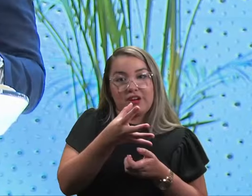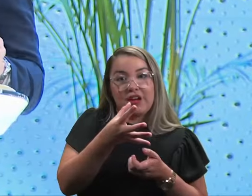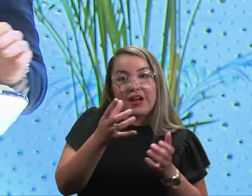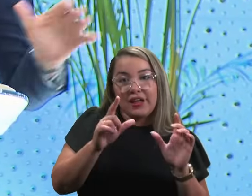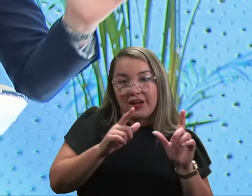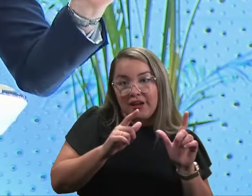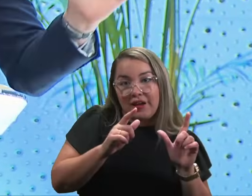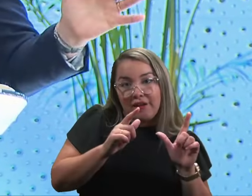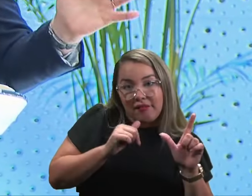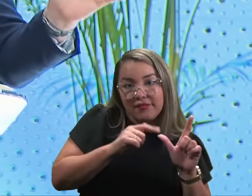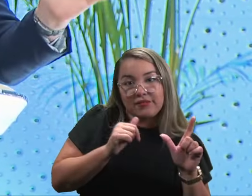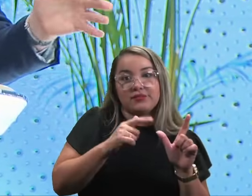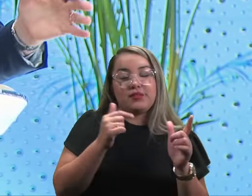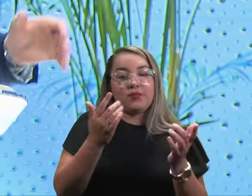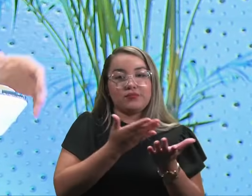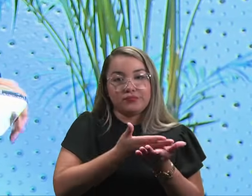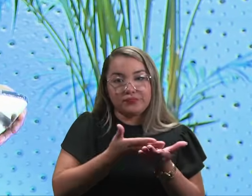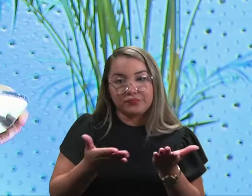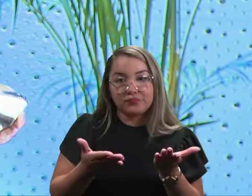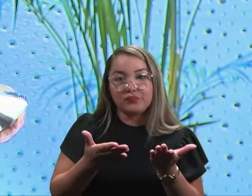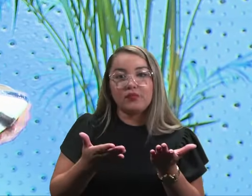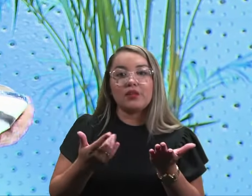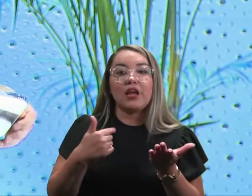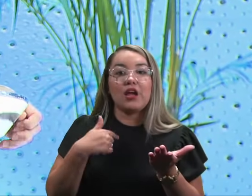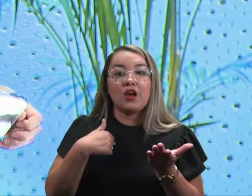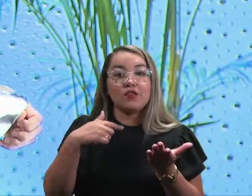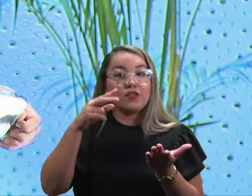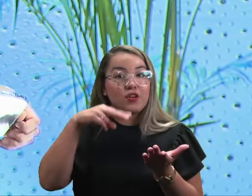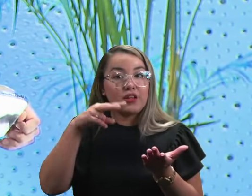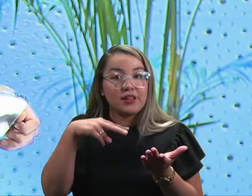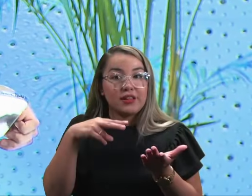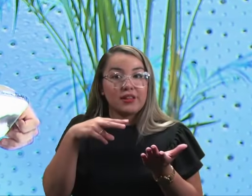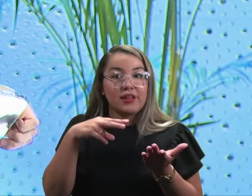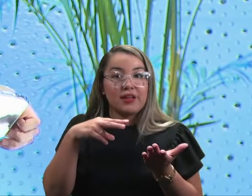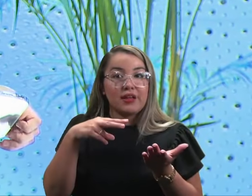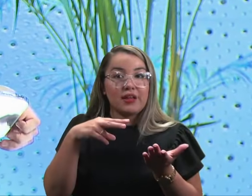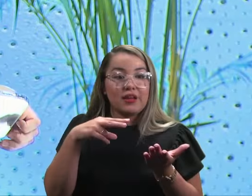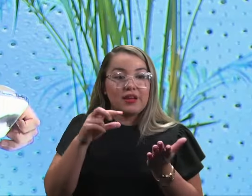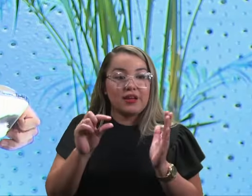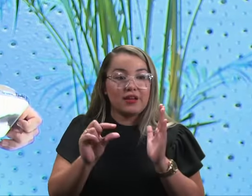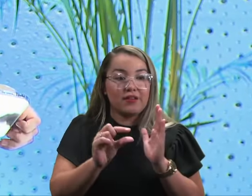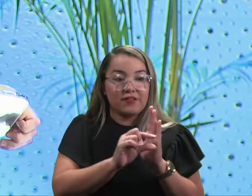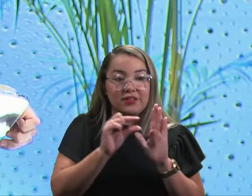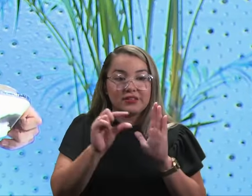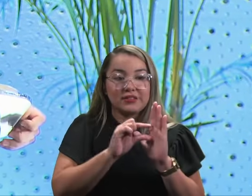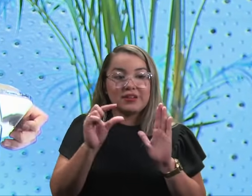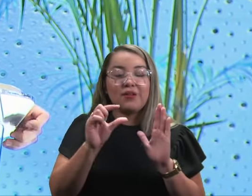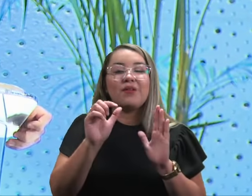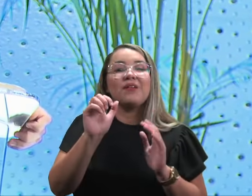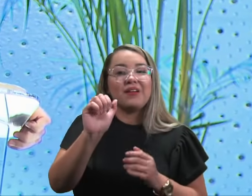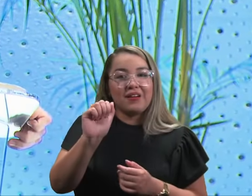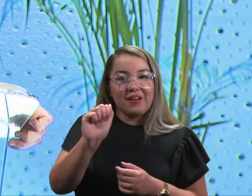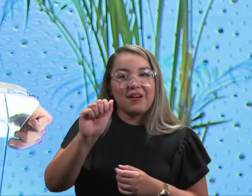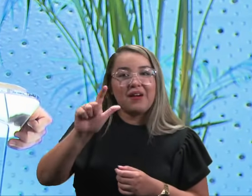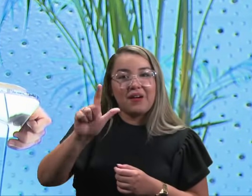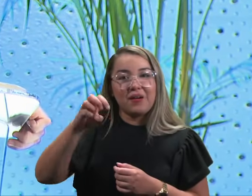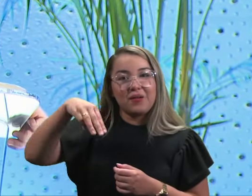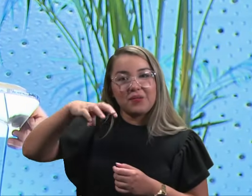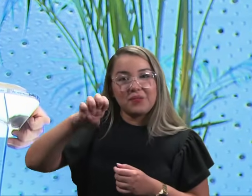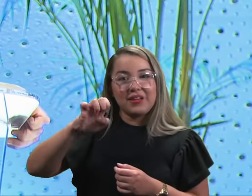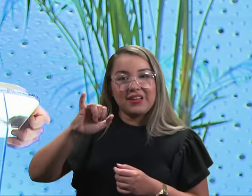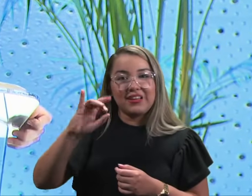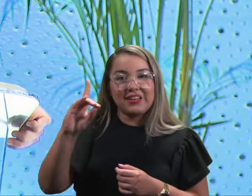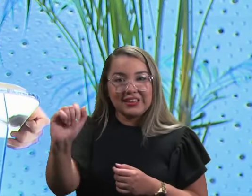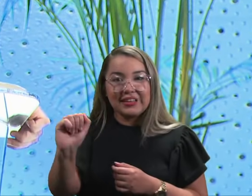textos dessa manhã eu vou ler da versão Almeida atualizada. O texto também vai aparecer na tela